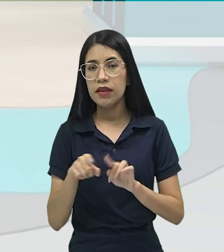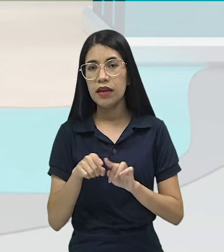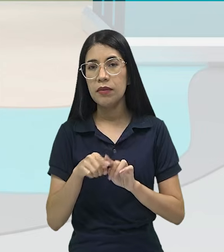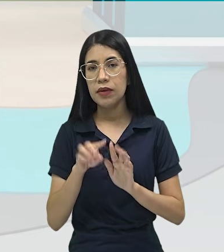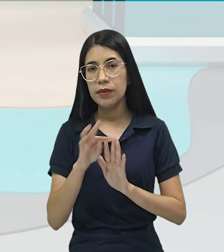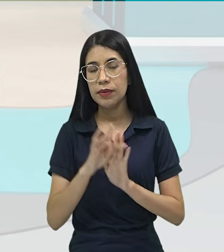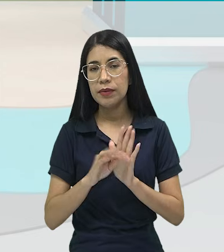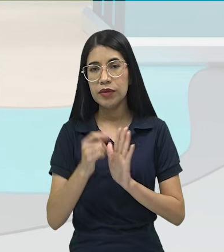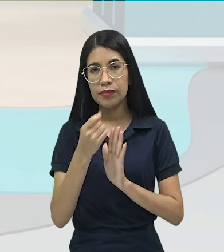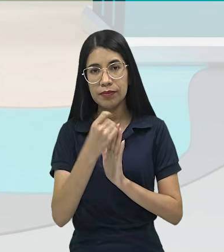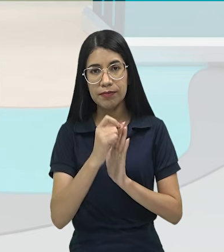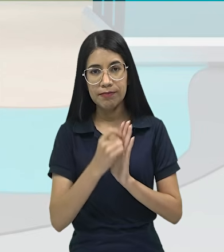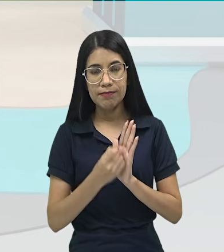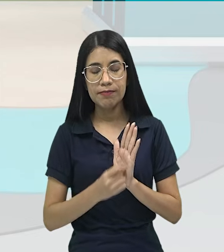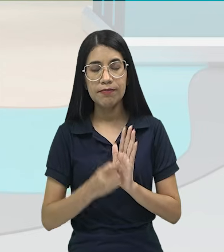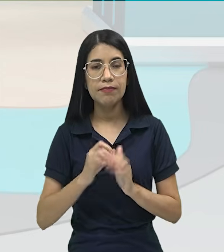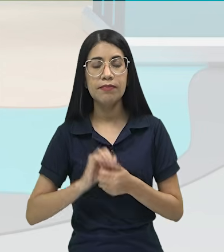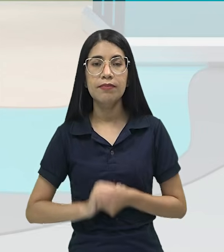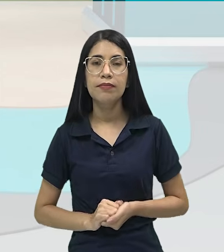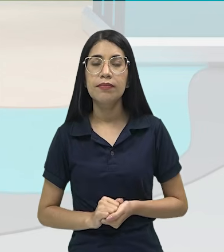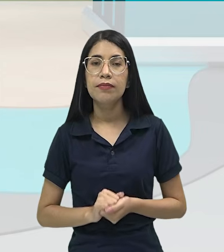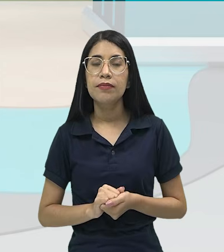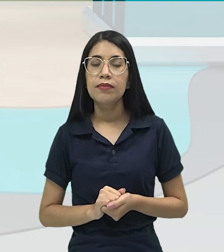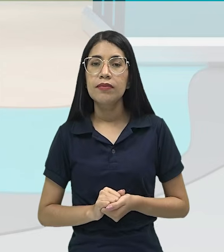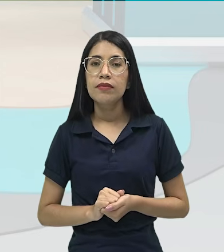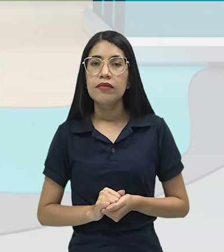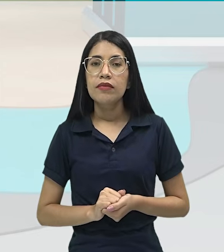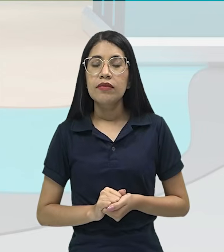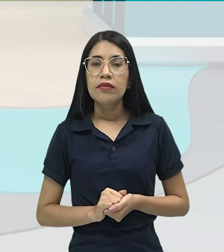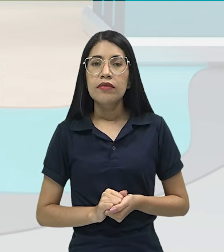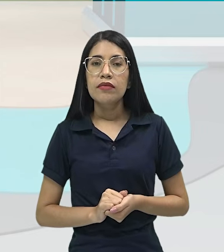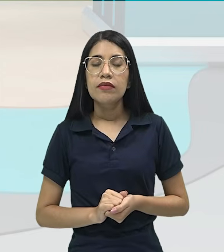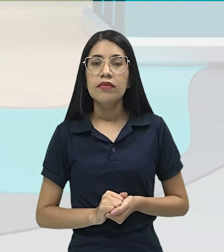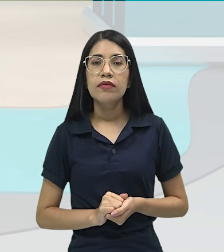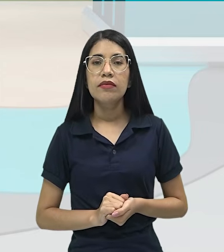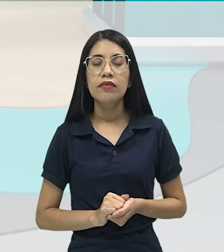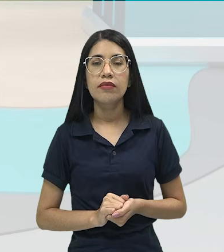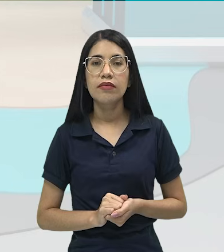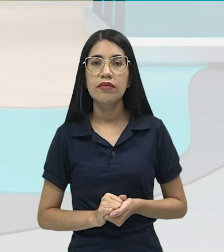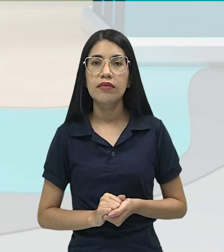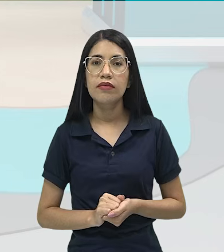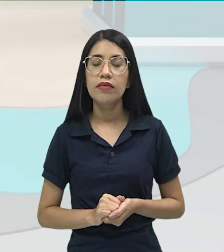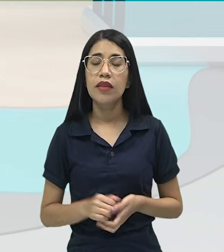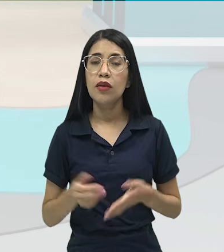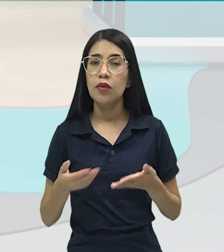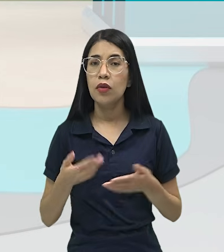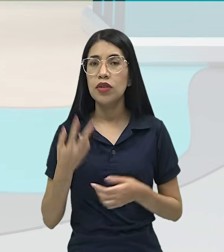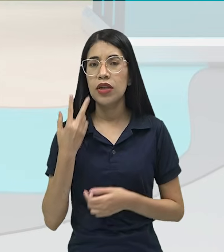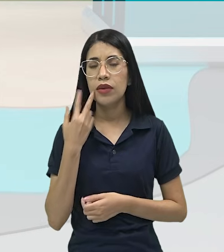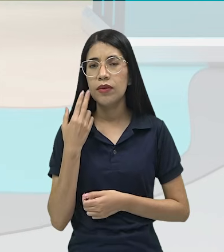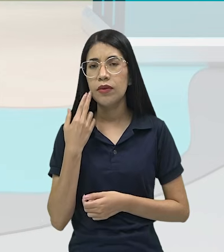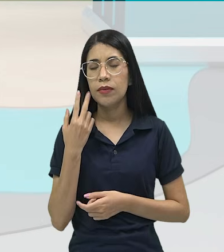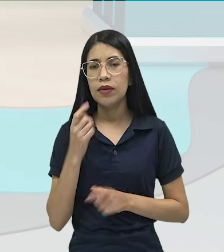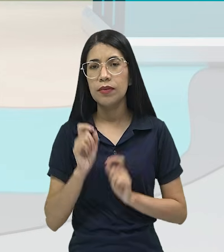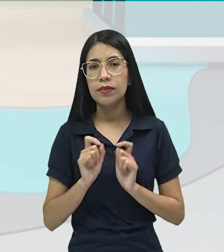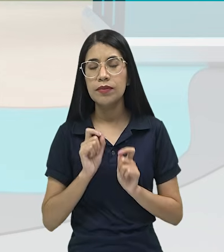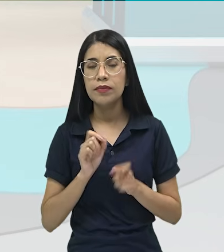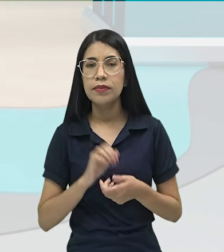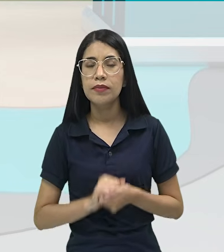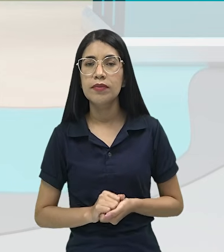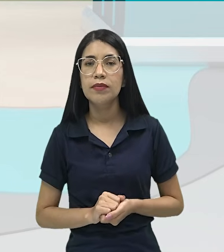forma escrita. Então, muito bem. Então, hoje é muito comum, né, nós